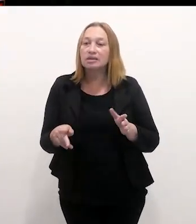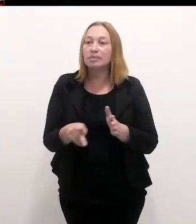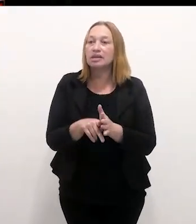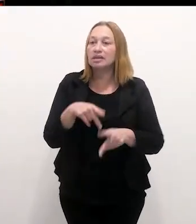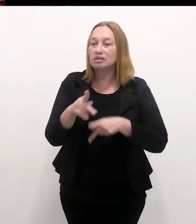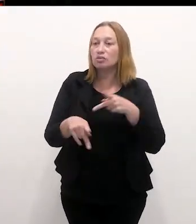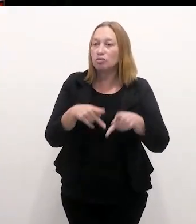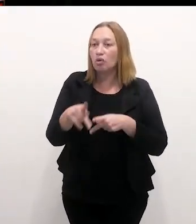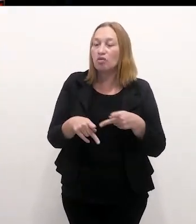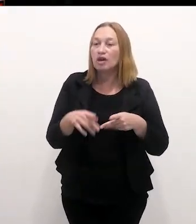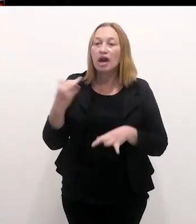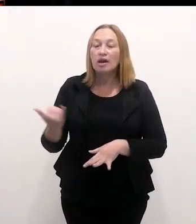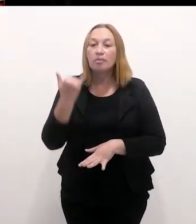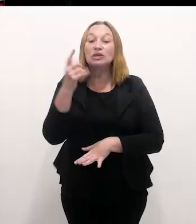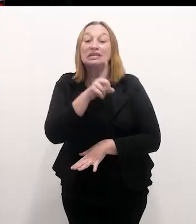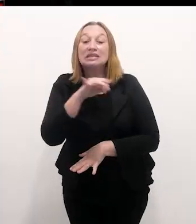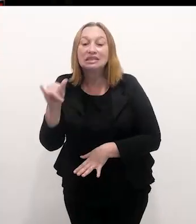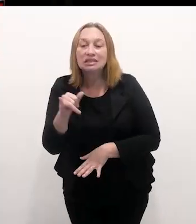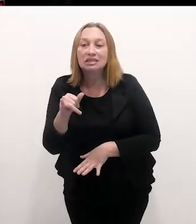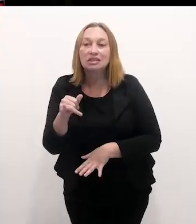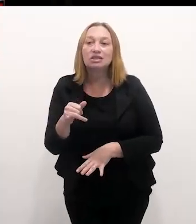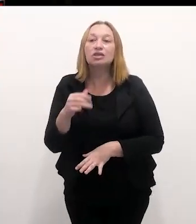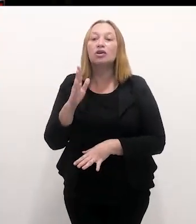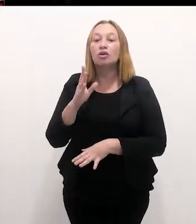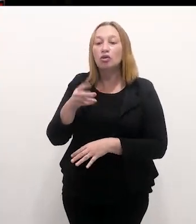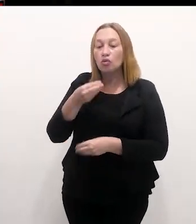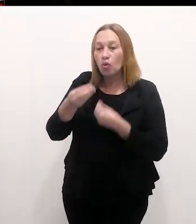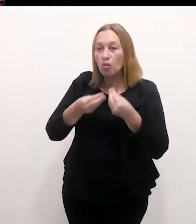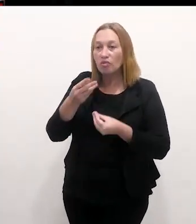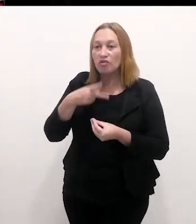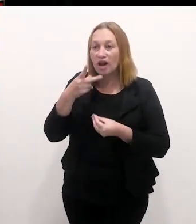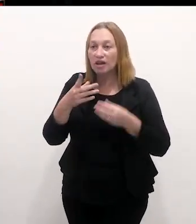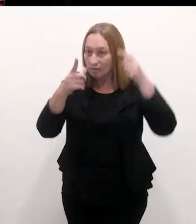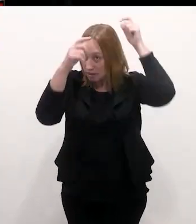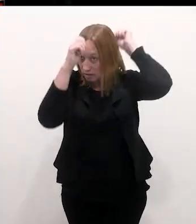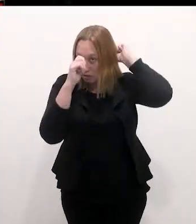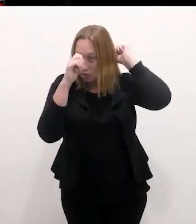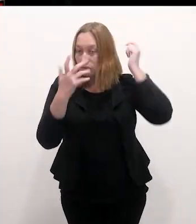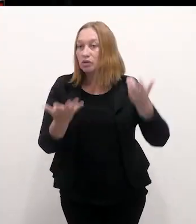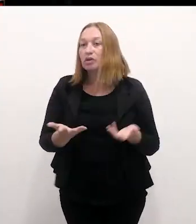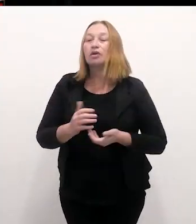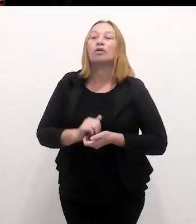para a sociedade. A importância dessa data, e como dito pelo cônsul,